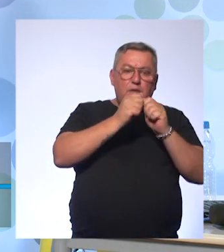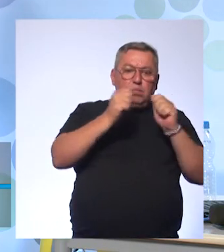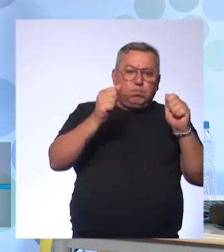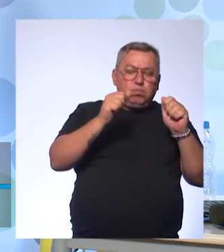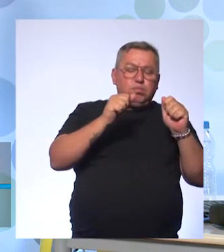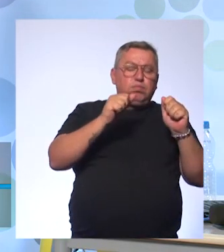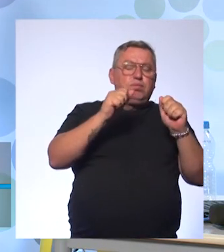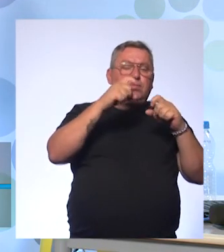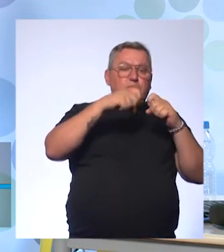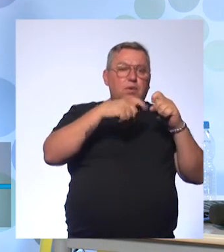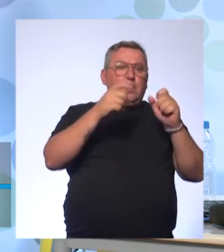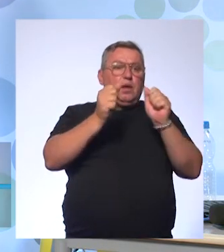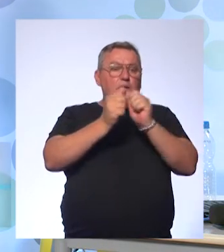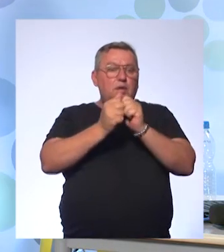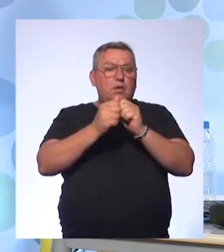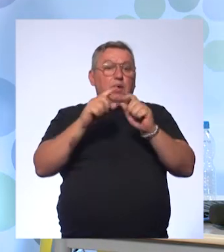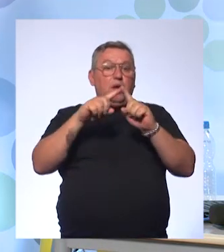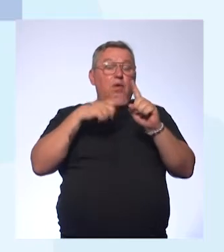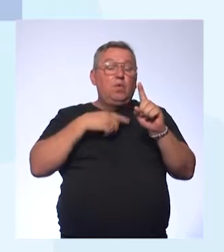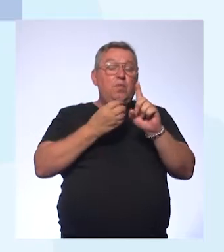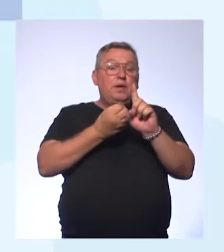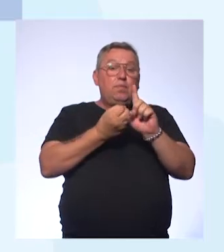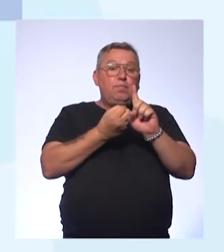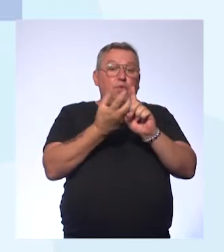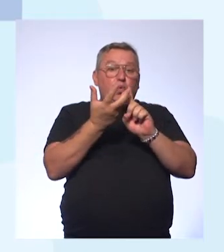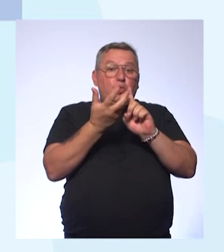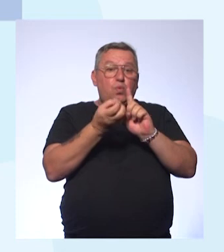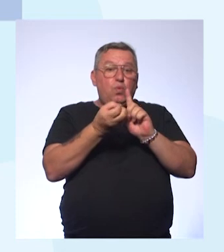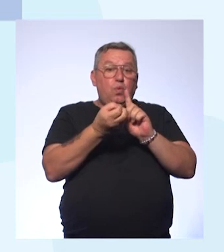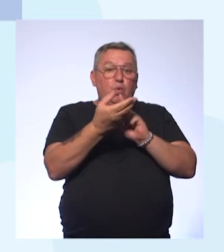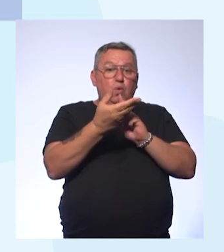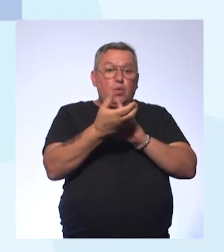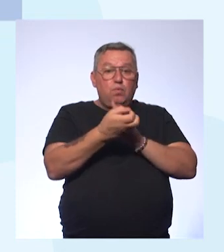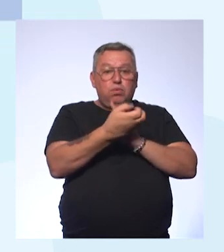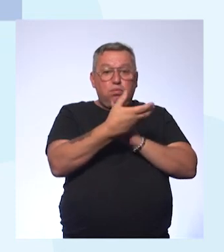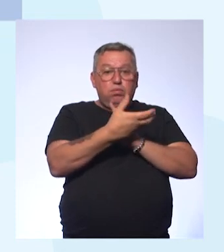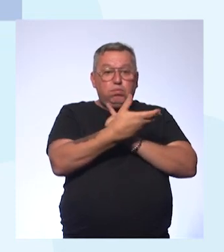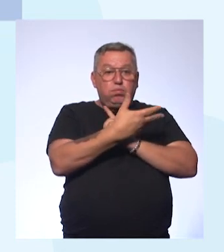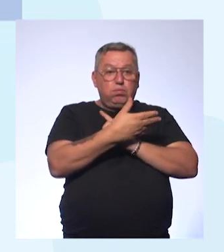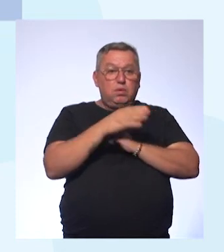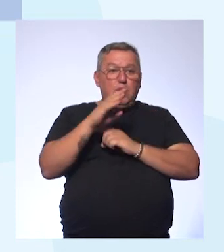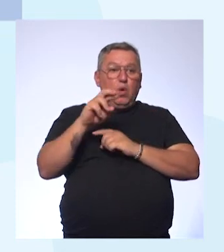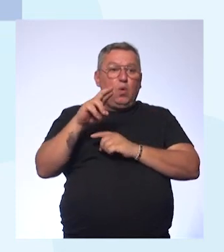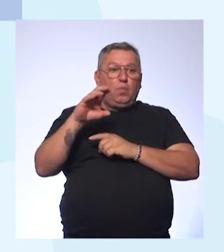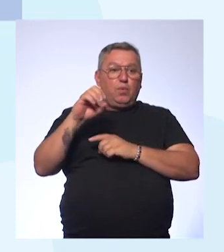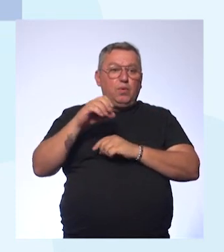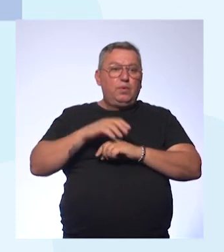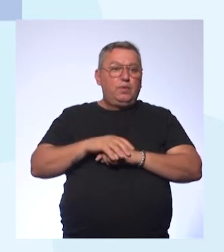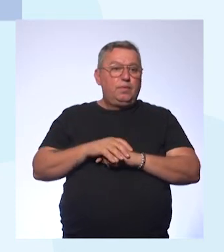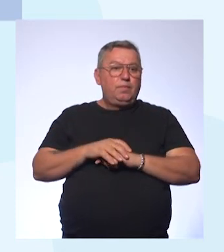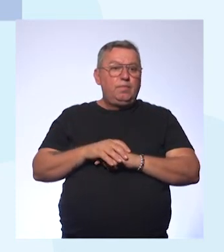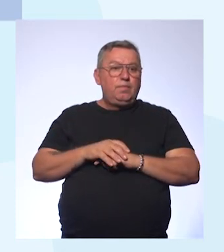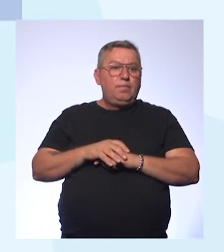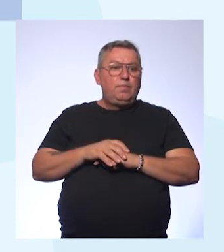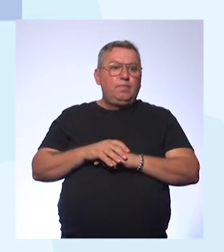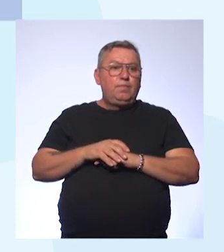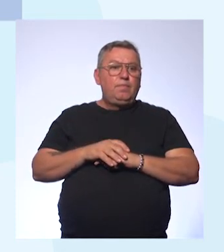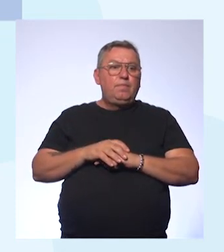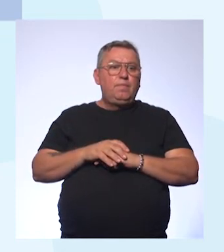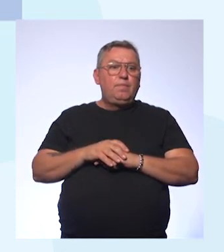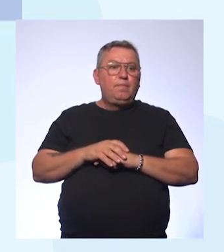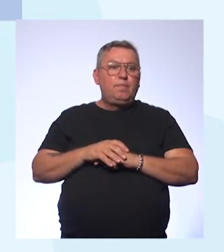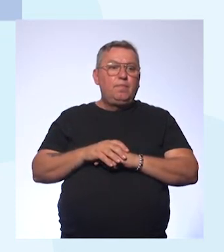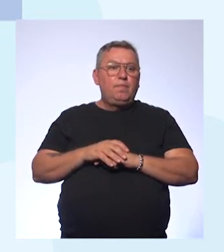sexuada. Sexuada por brotamento, então, de repente, você tem um indivíduo aqui e esse